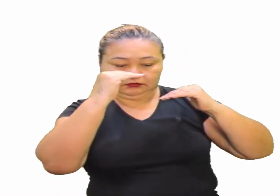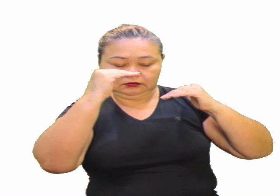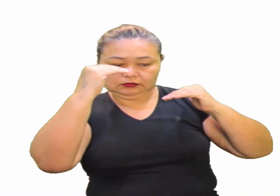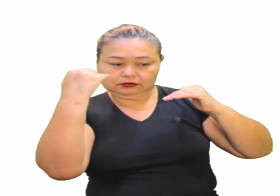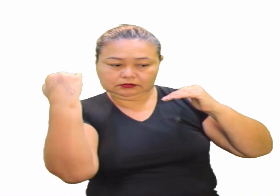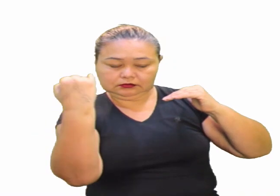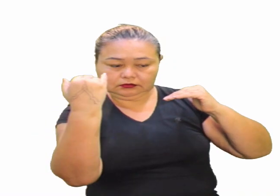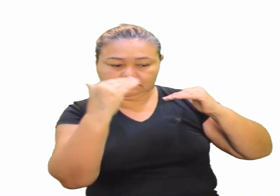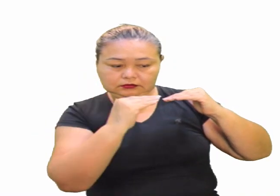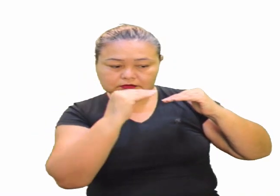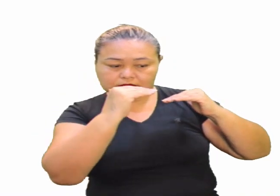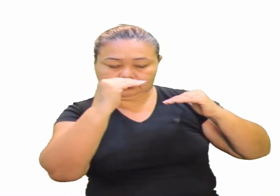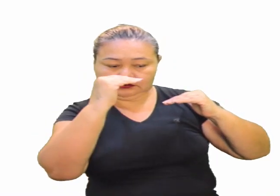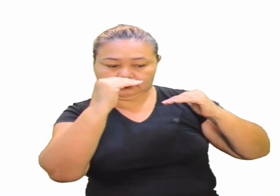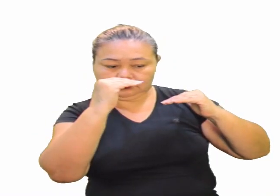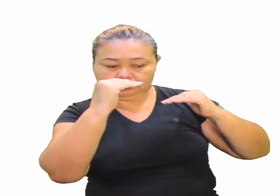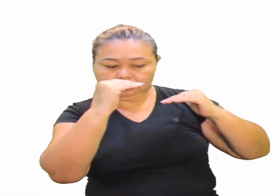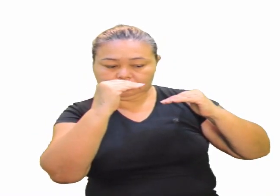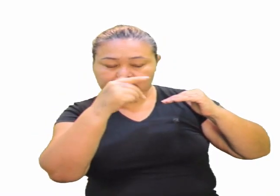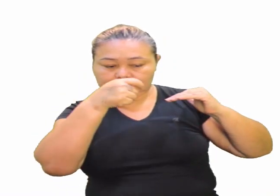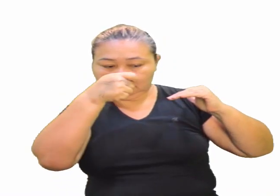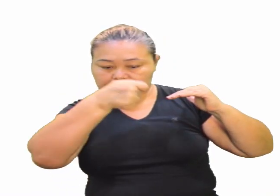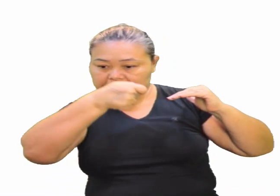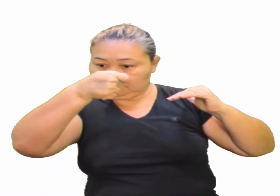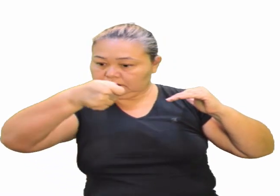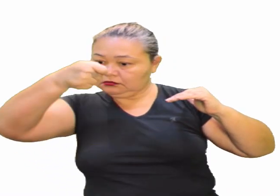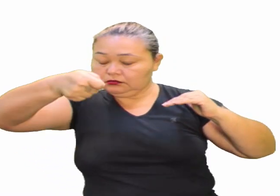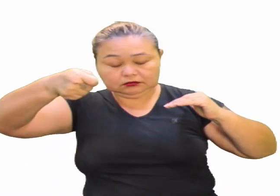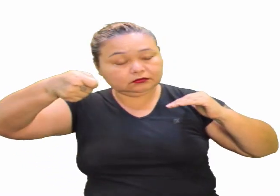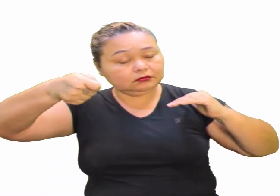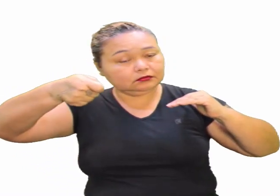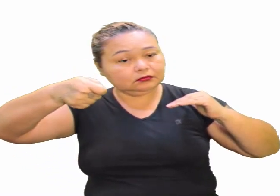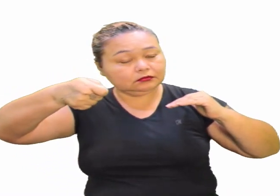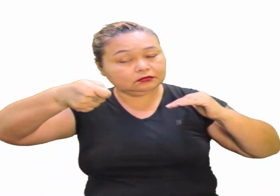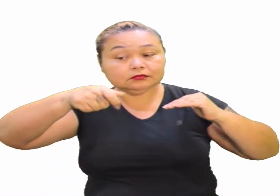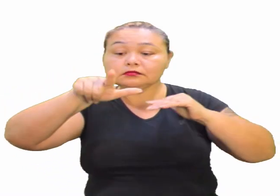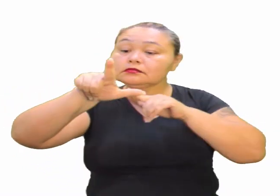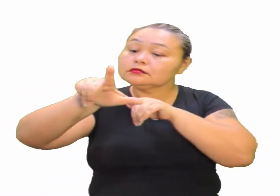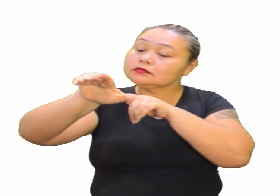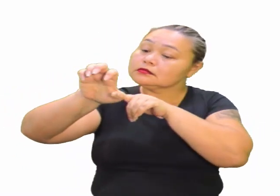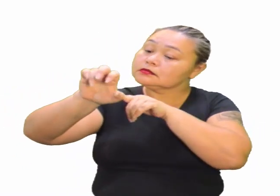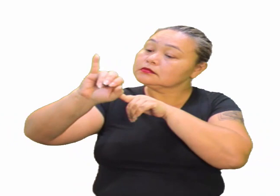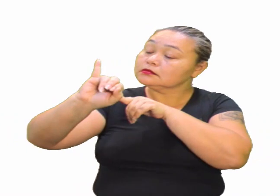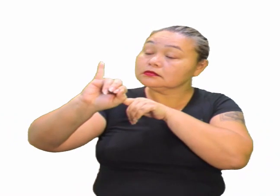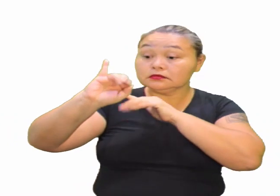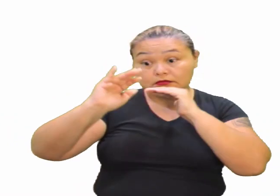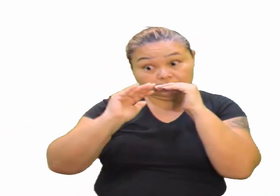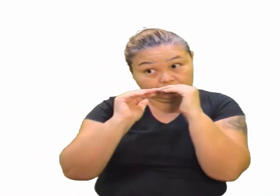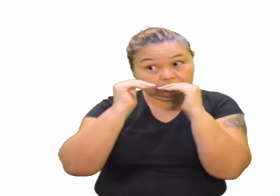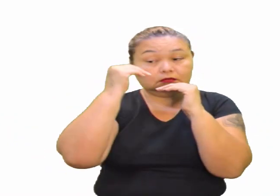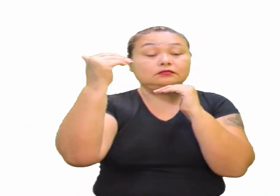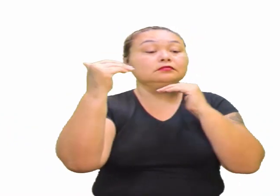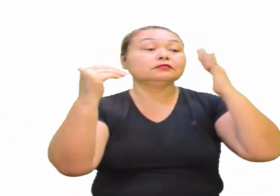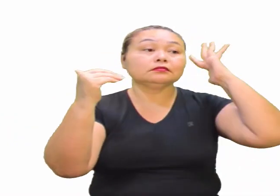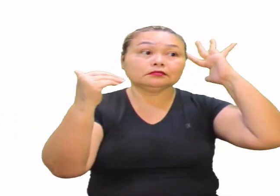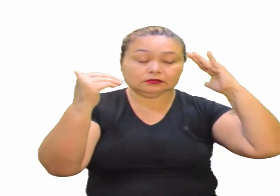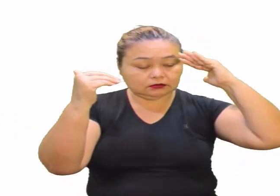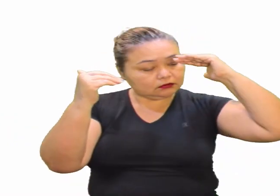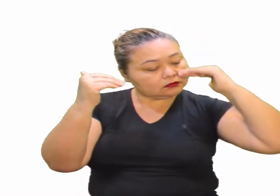escala de determinismo, a lei, ela se sobrepõe a uma